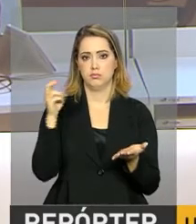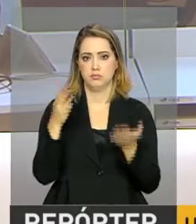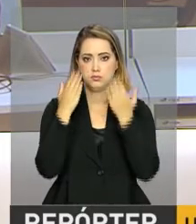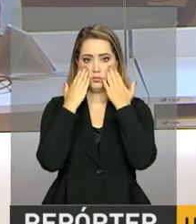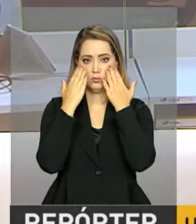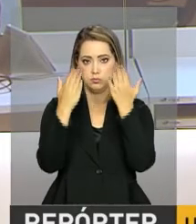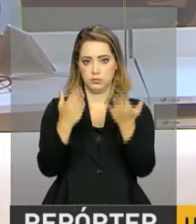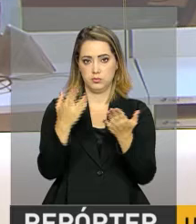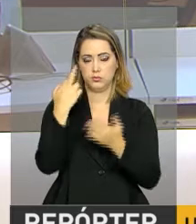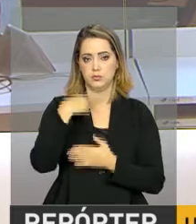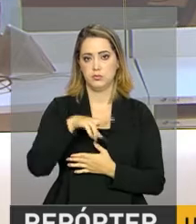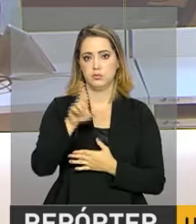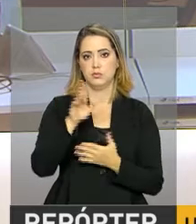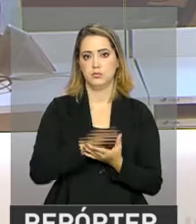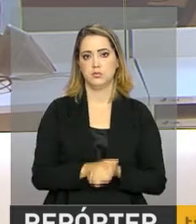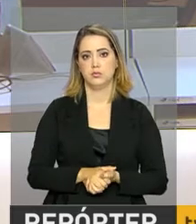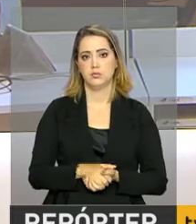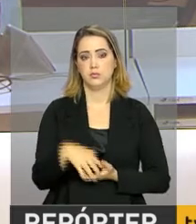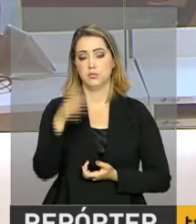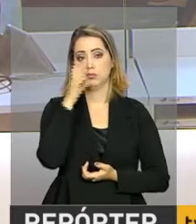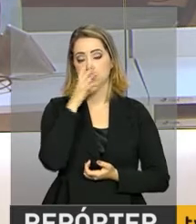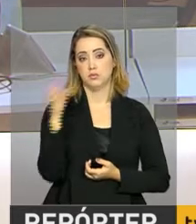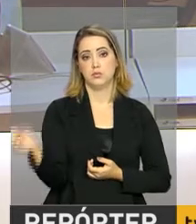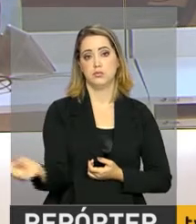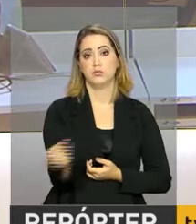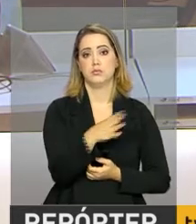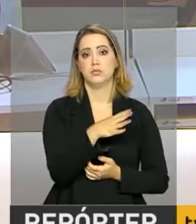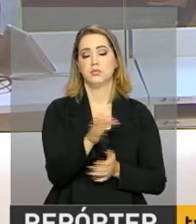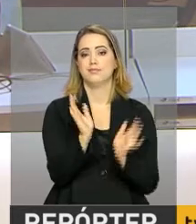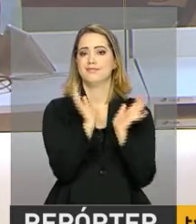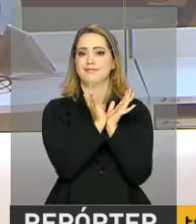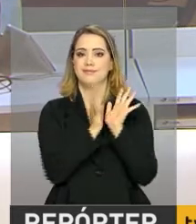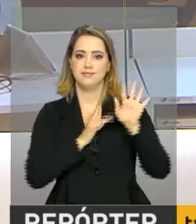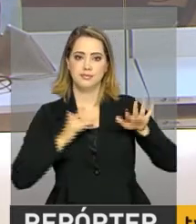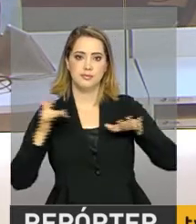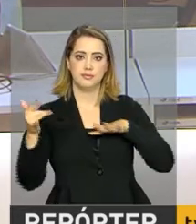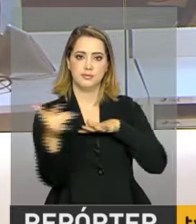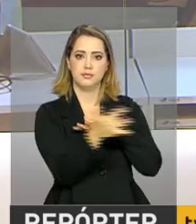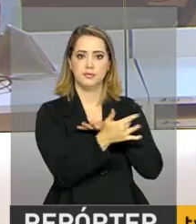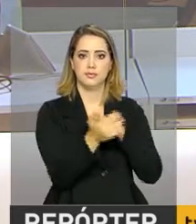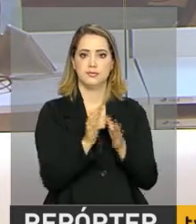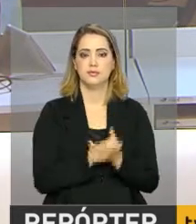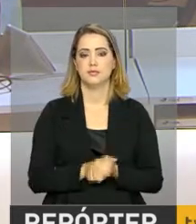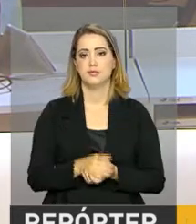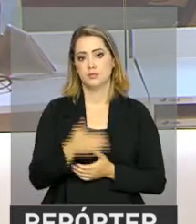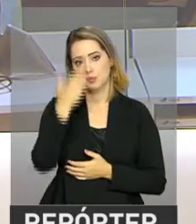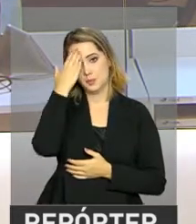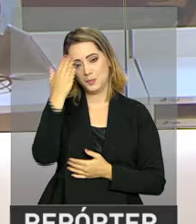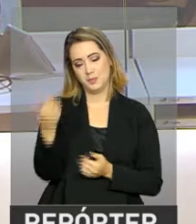na próxima edição do Repórter NBR. Acompanhe também as novidades em nossas redes sociais.